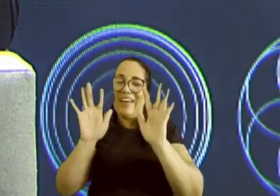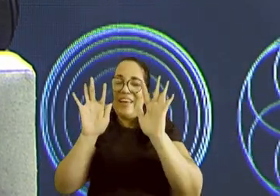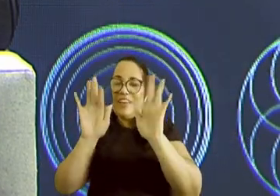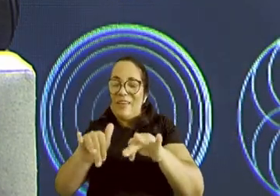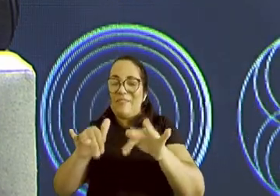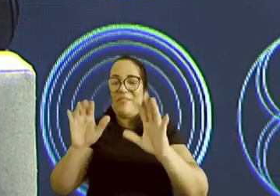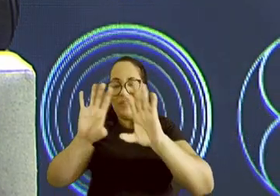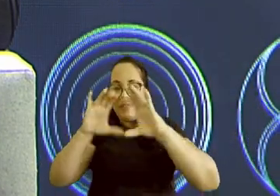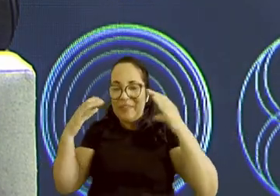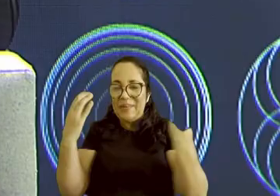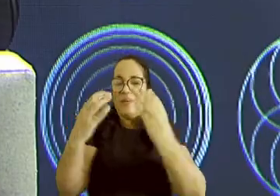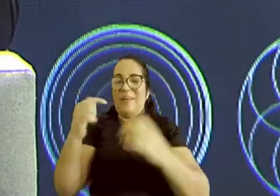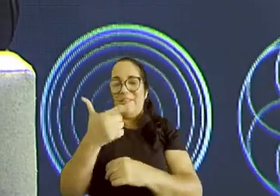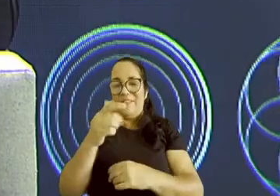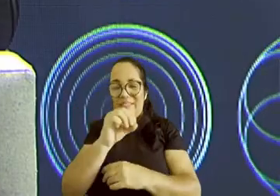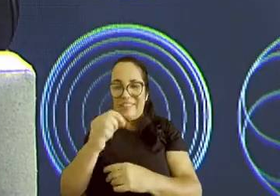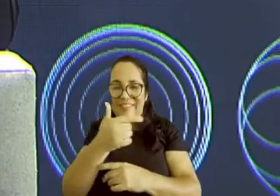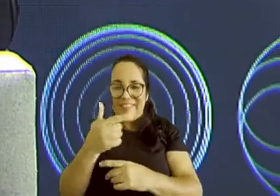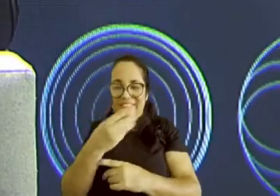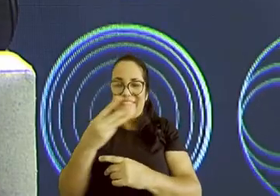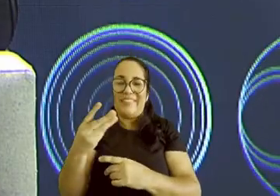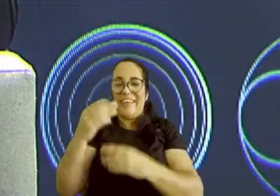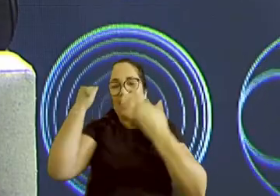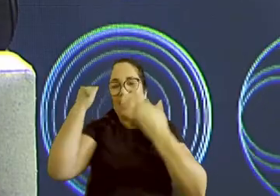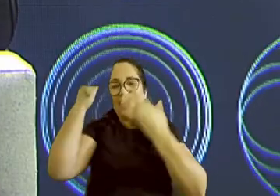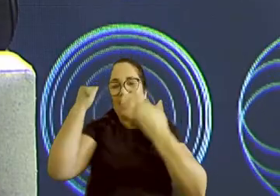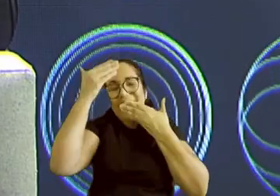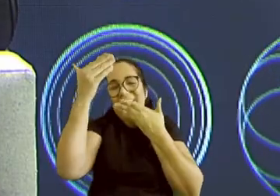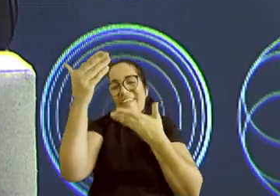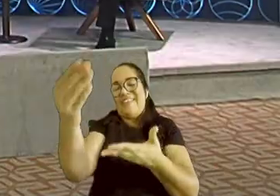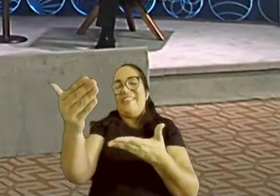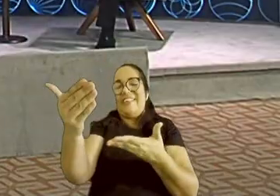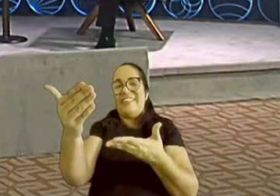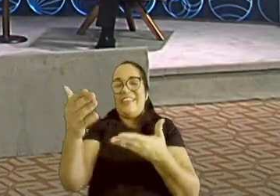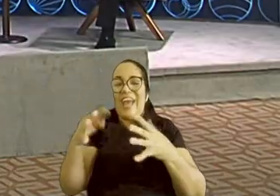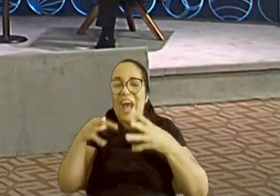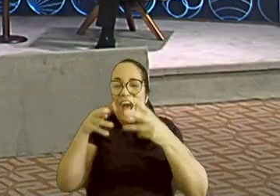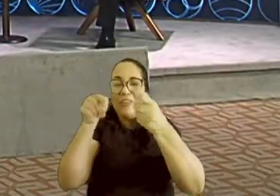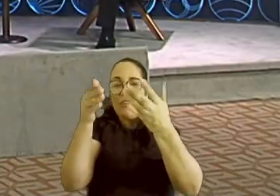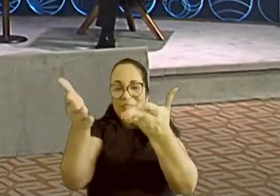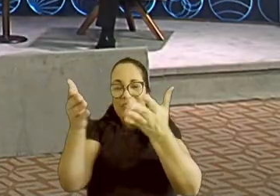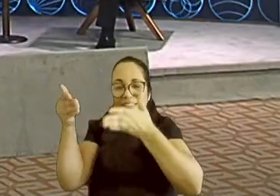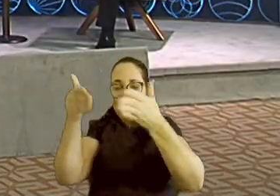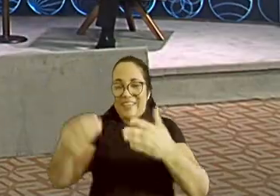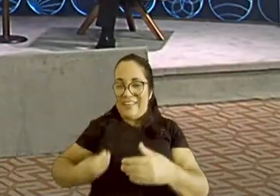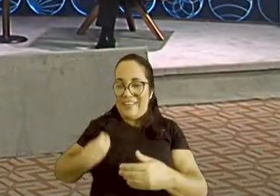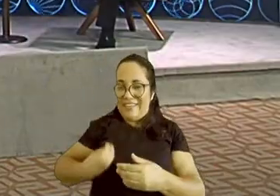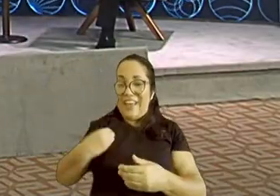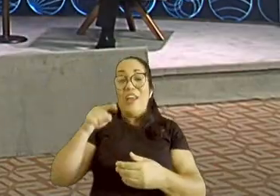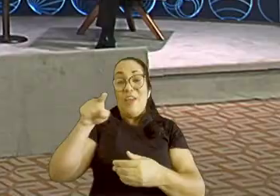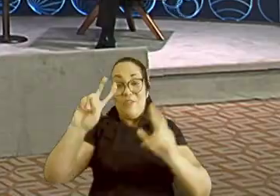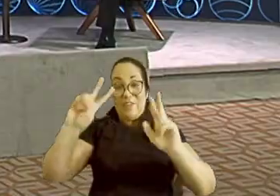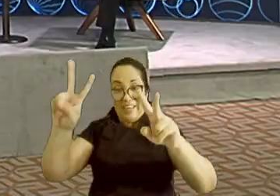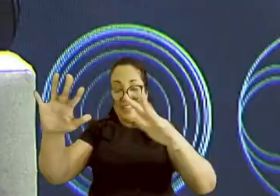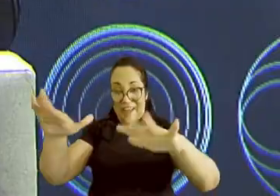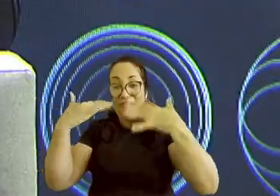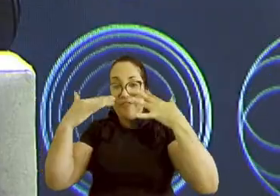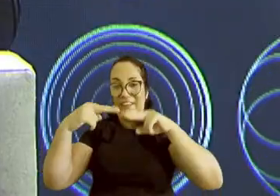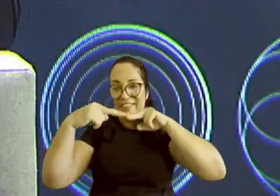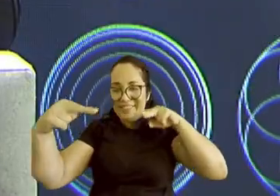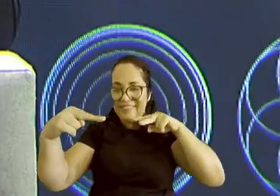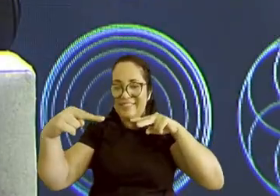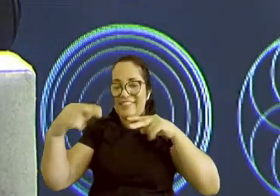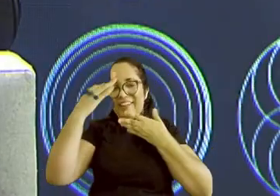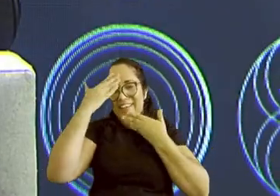2023 ele agradecer tanto a aos presentes aqui hoje quanto o pessoal que tá nos assistindo se vocês